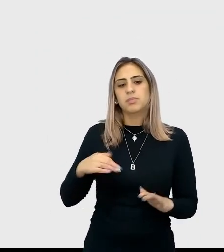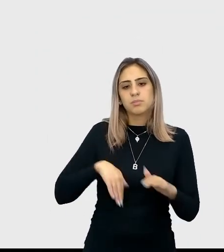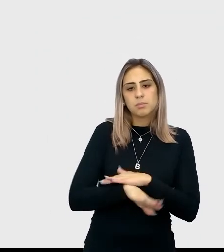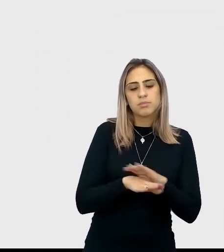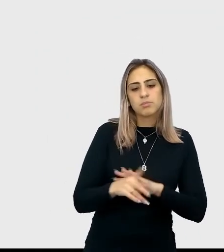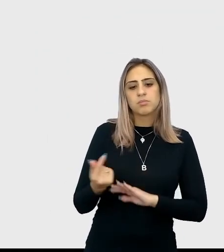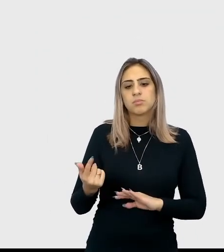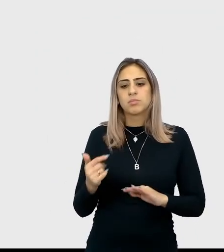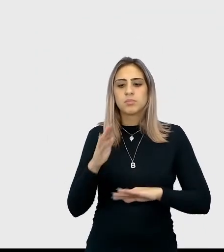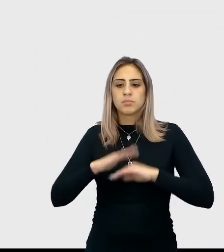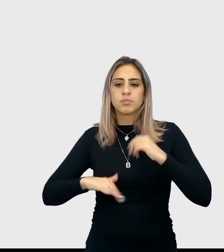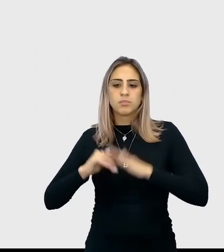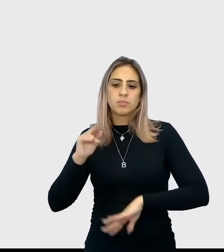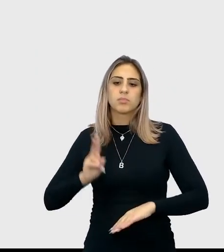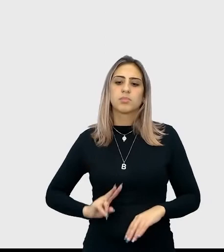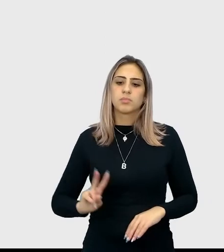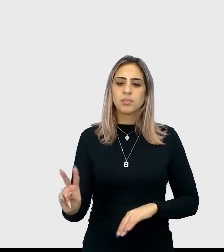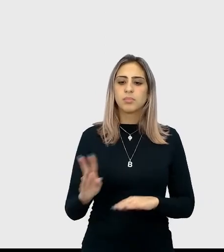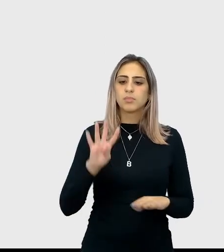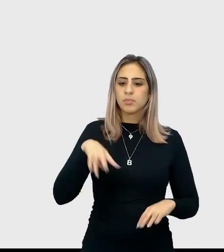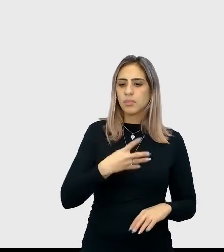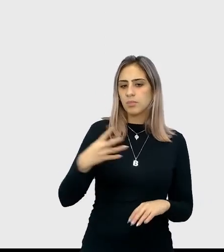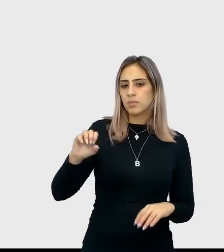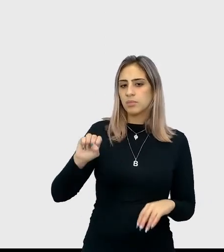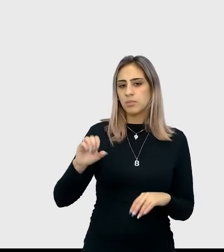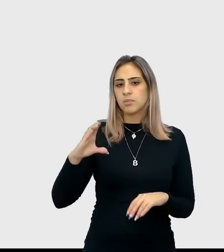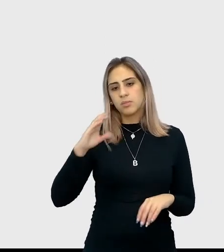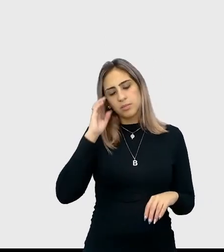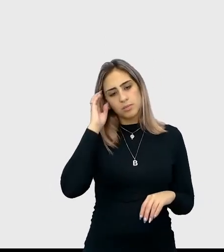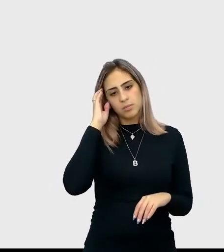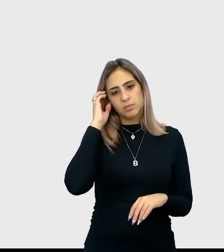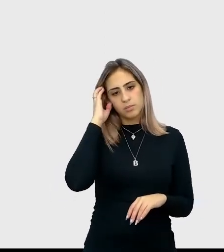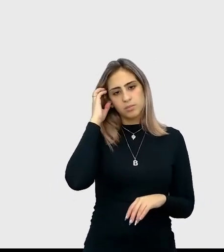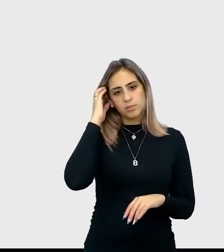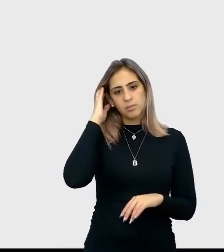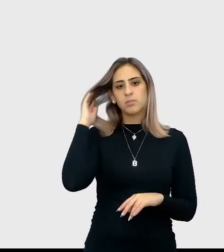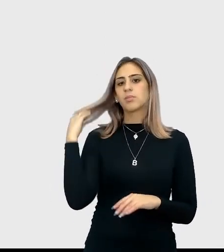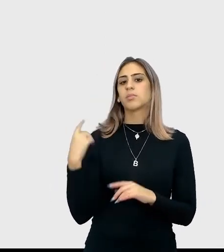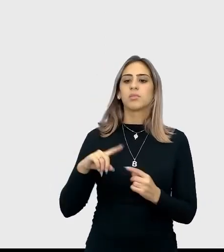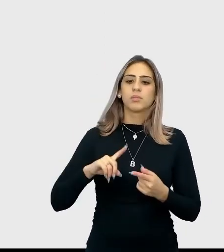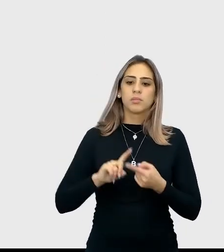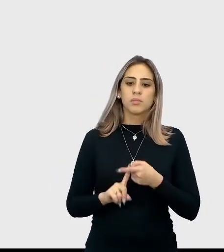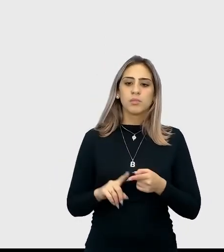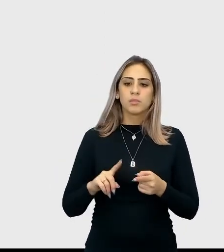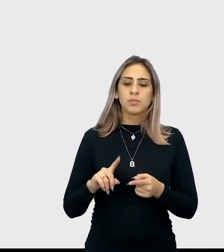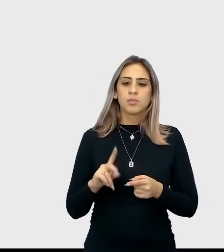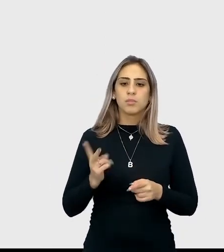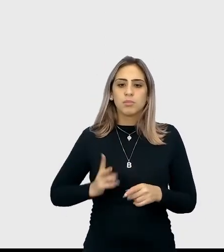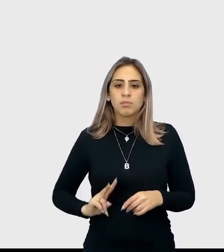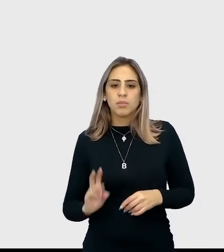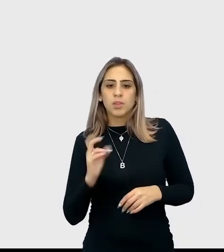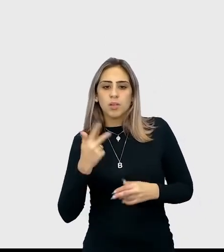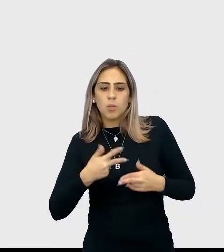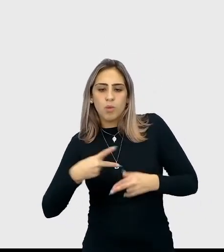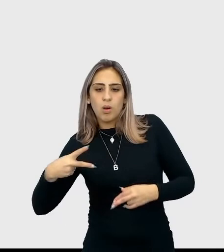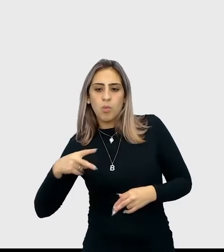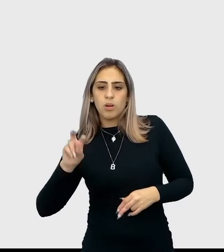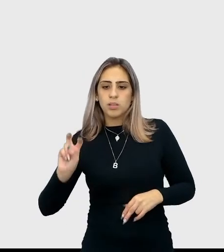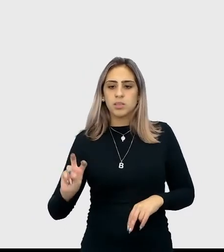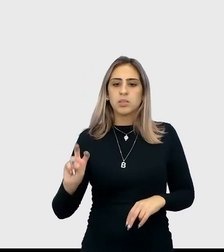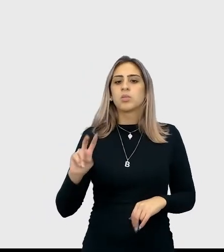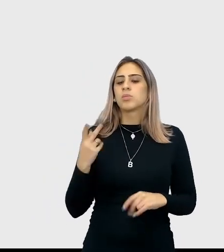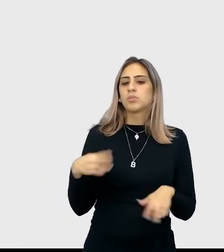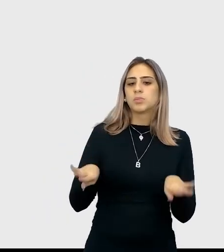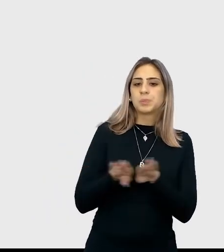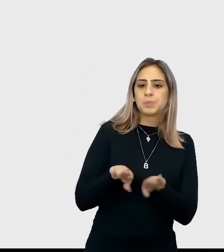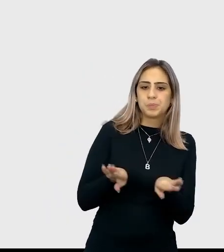amortização constante, que é a tabela SAC. O devedor paga o principal em N igual a 5 pagamentos, sendo que